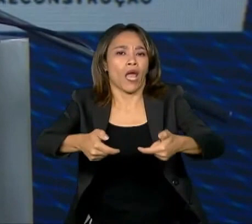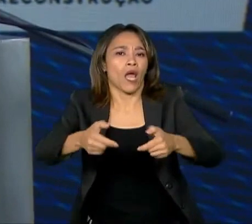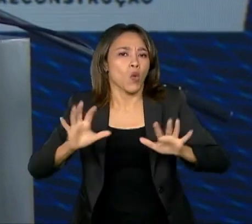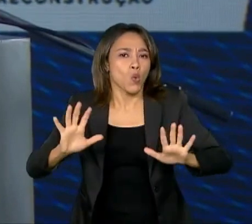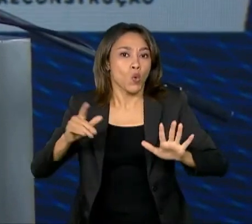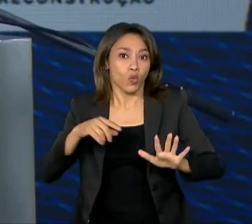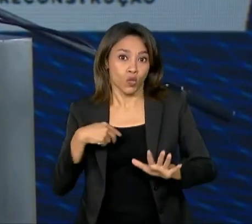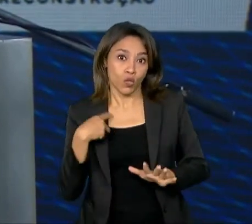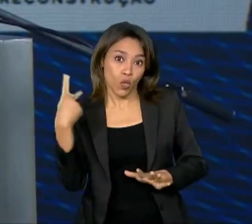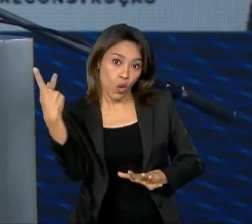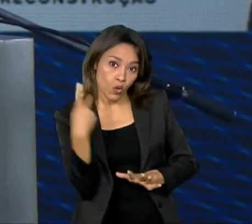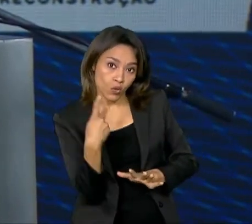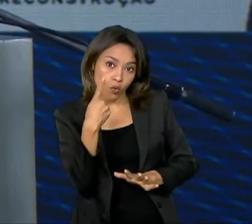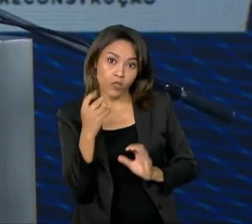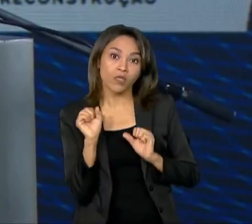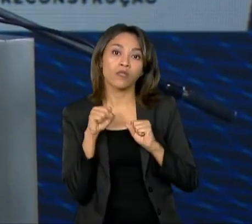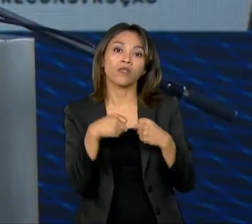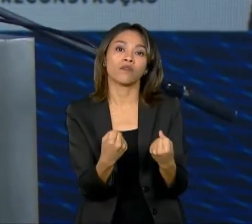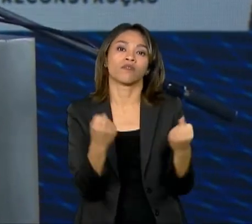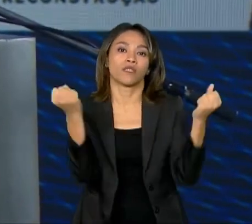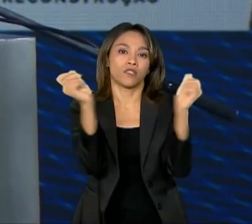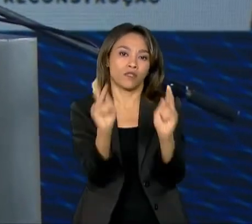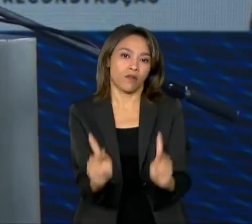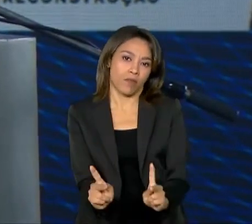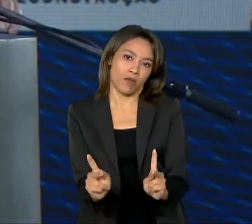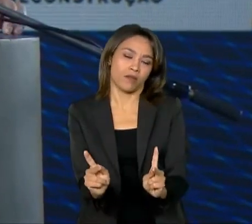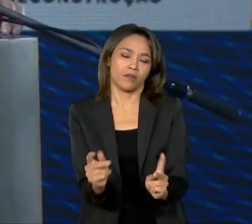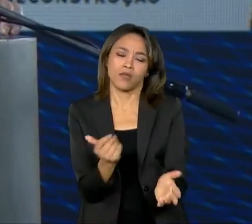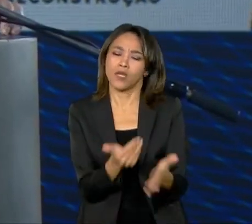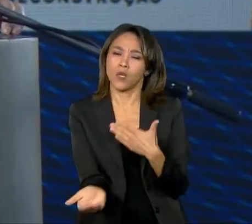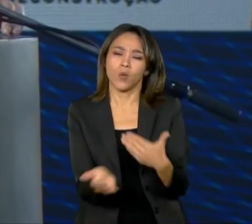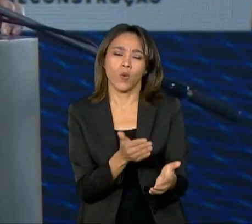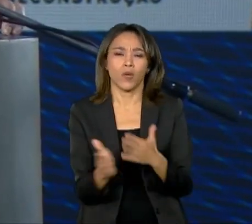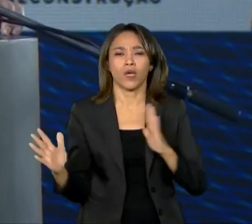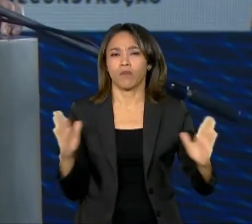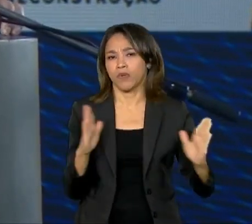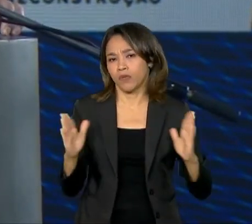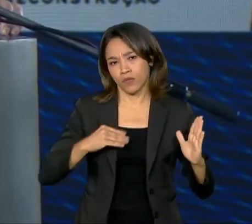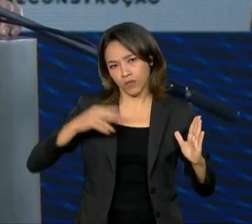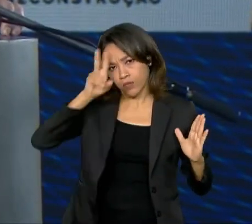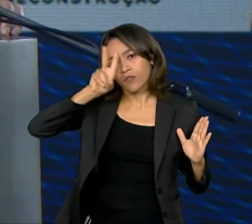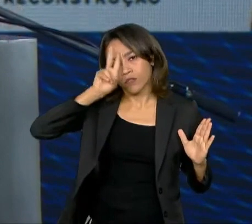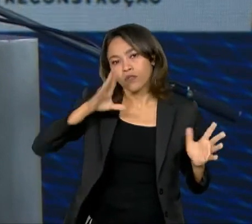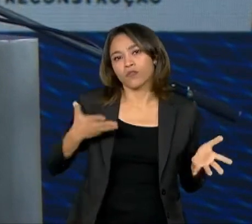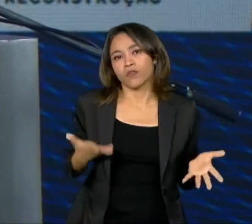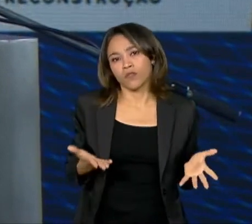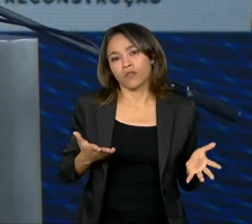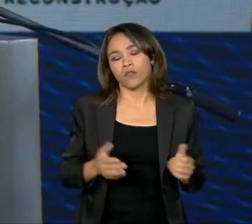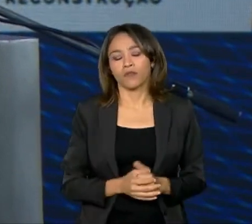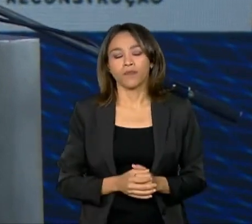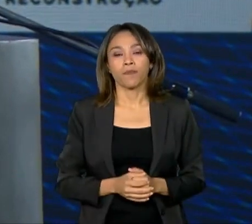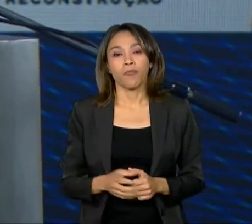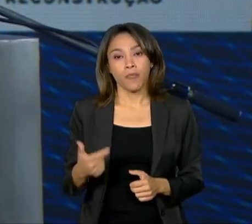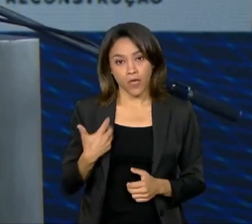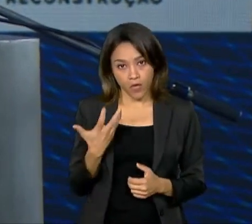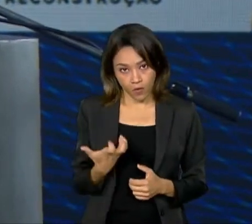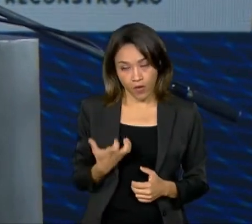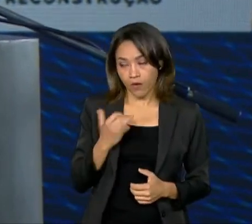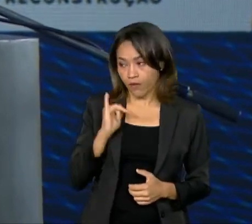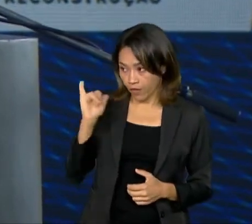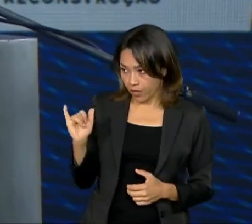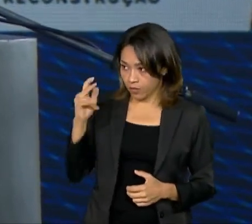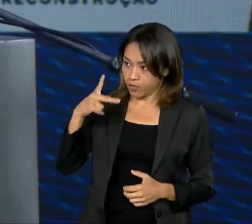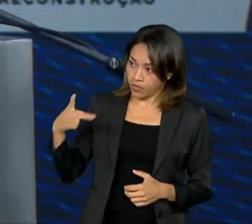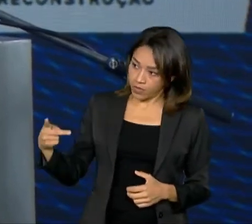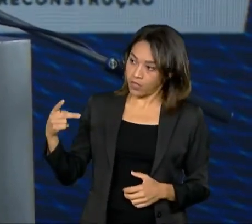Defensores da Paz em todo e em qualquer momento da nossa história eu quero Presidente macron